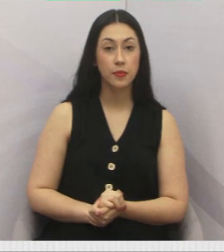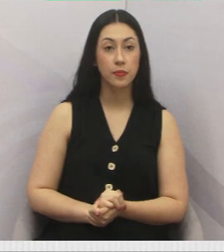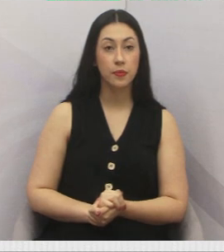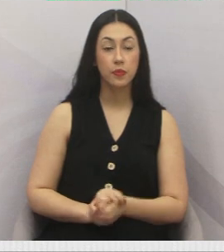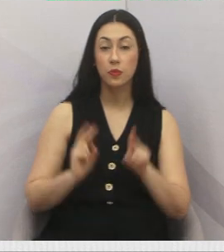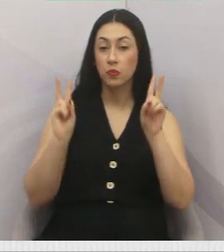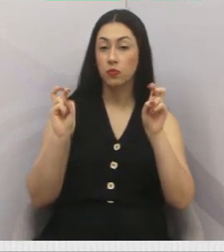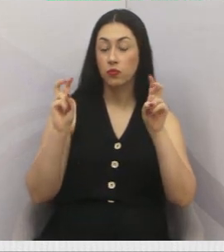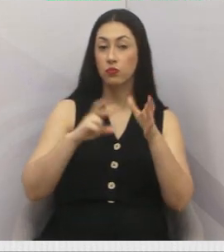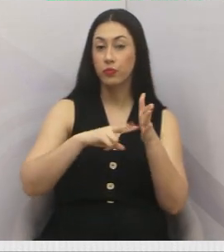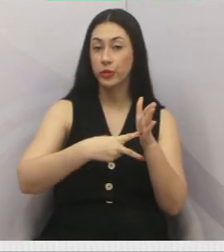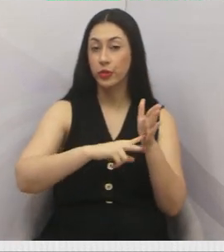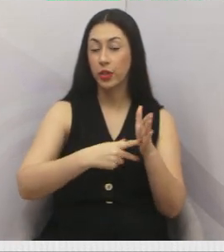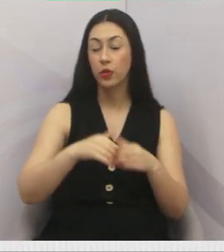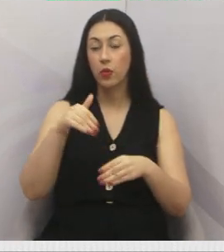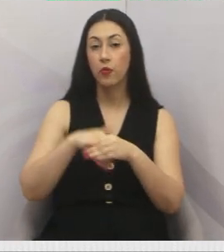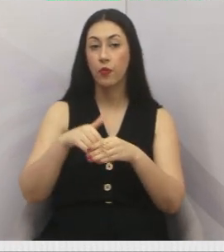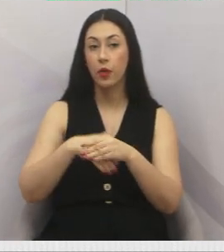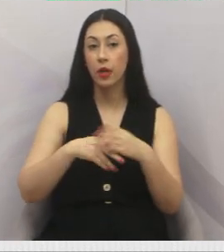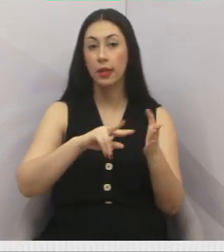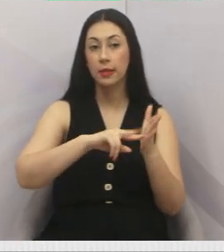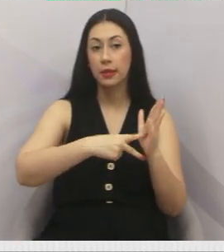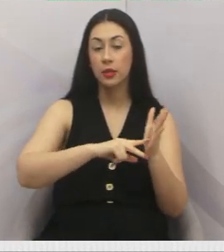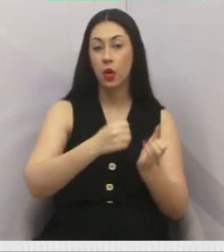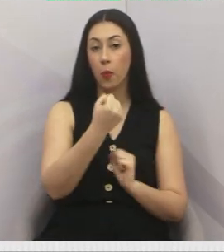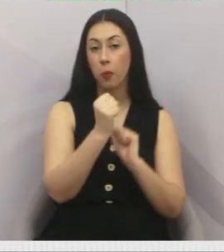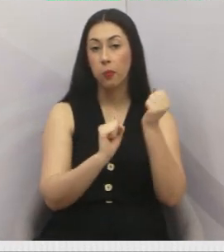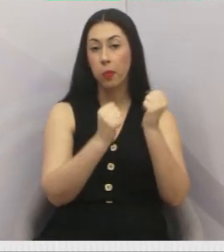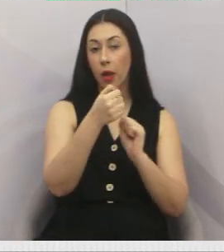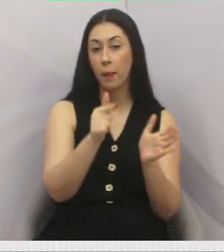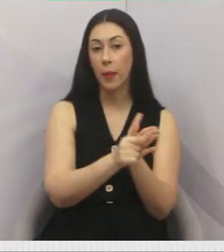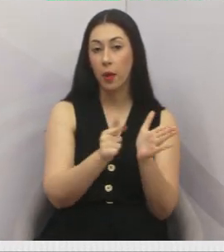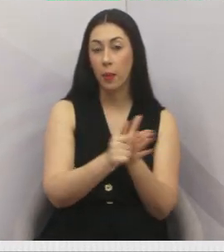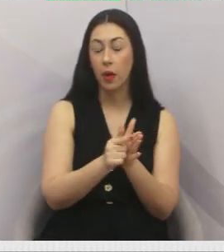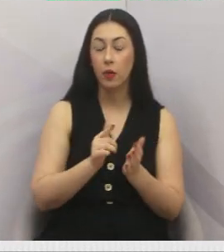Entidade de Classe Sindical, um voto para o Sindicato dos Papeleiros.